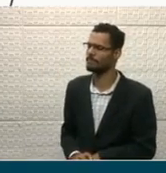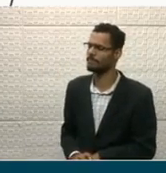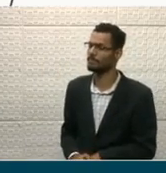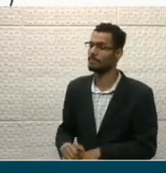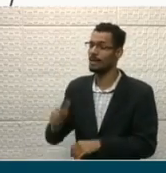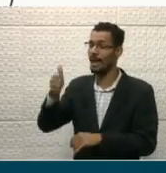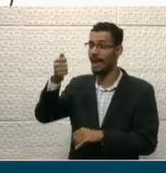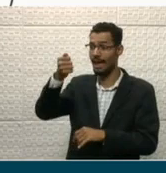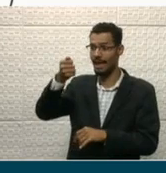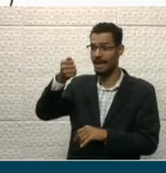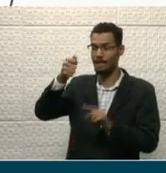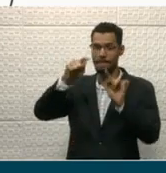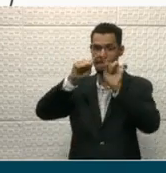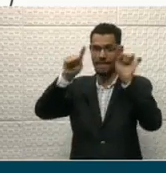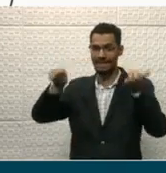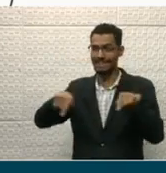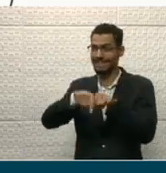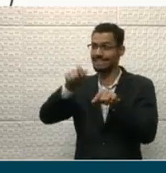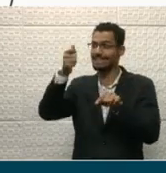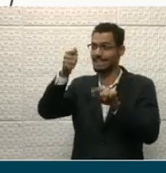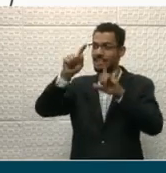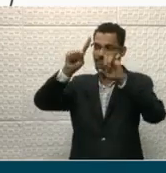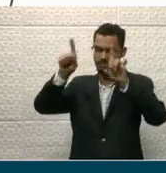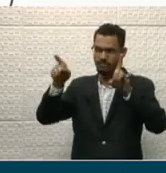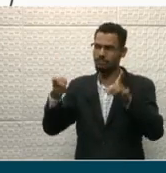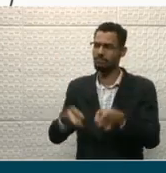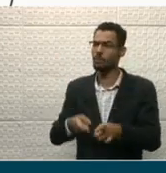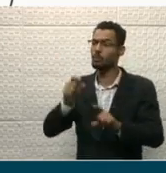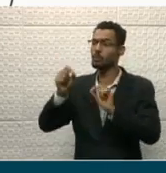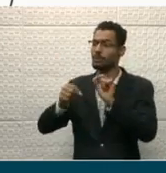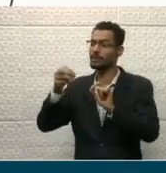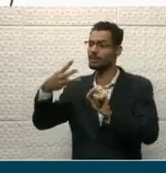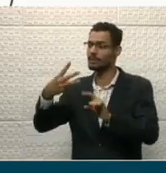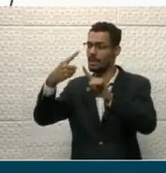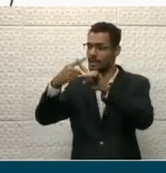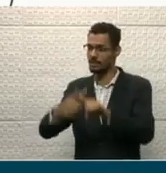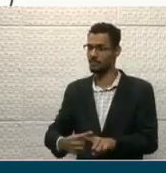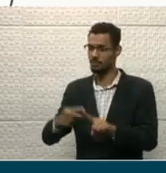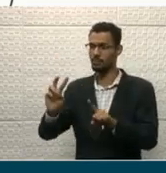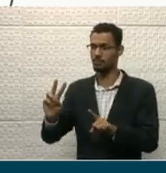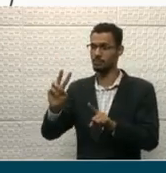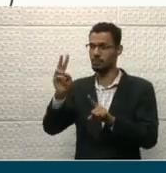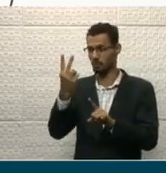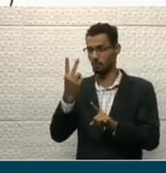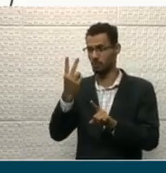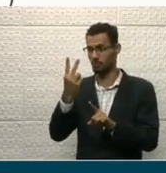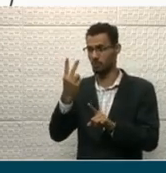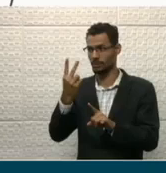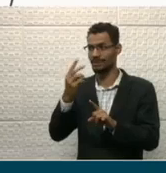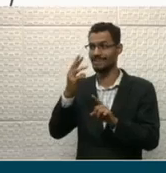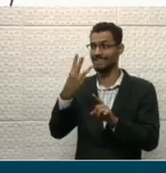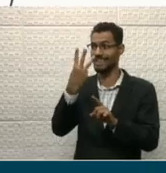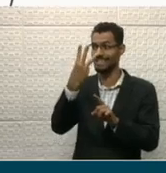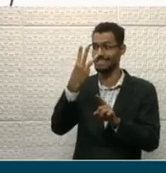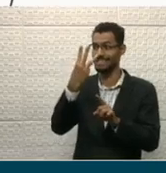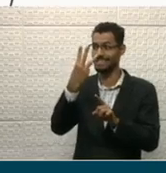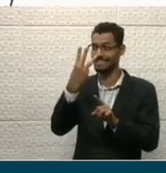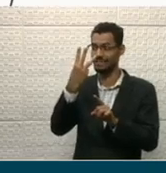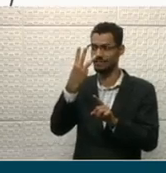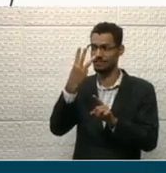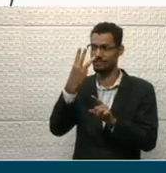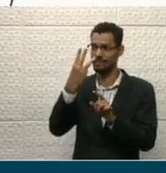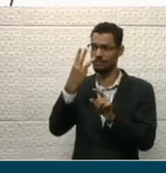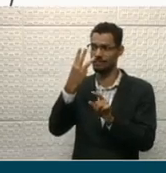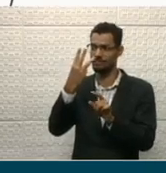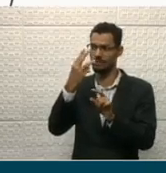matriz A conhecida. Ela tem tamanho 3 por 2. 3 linhas, 2